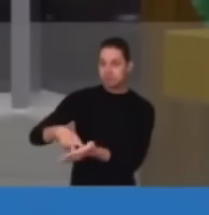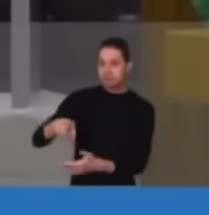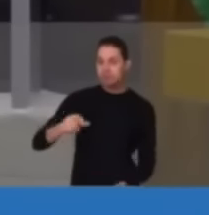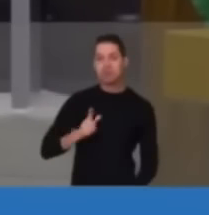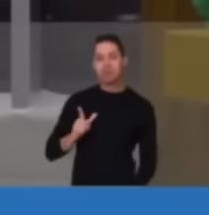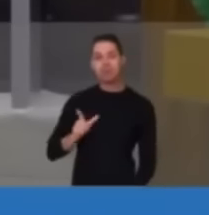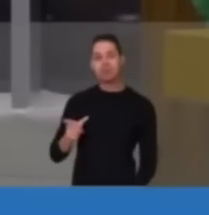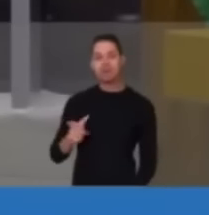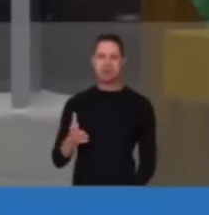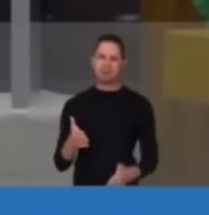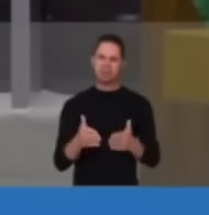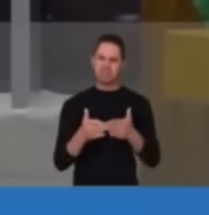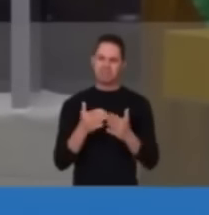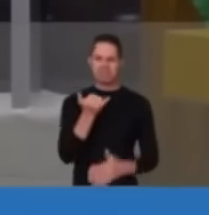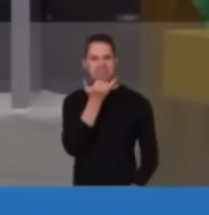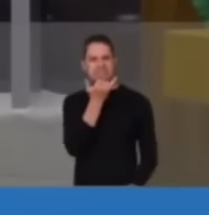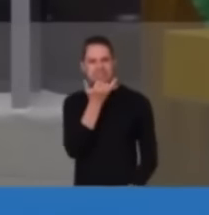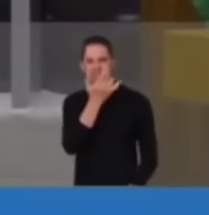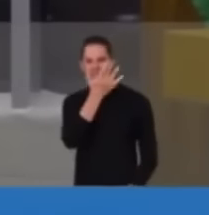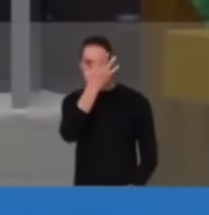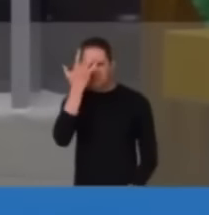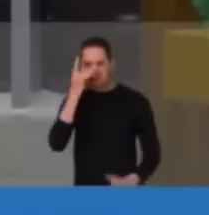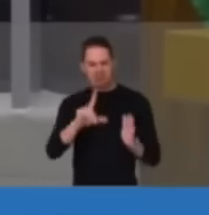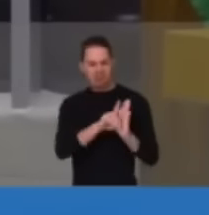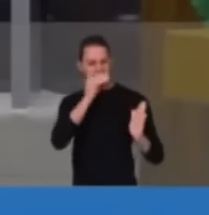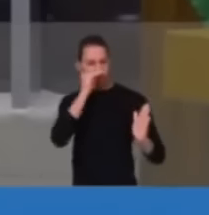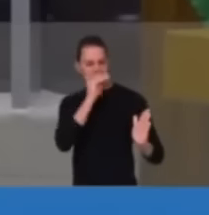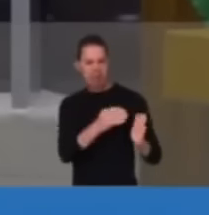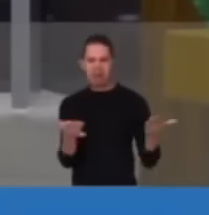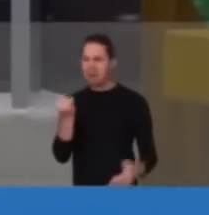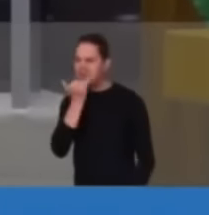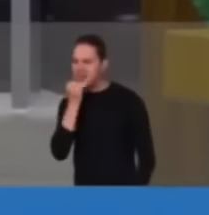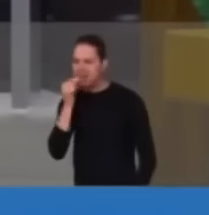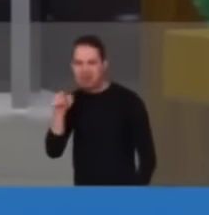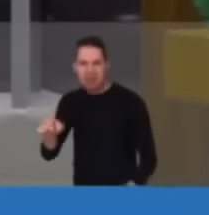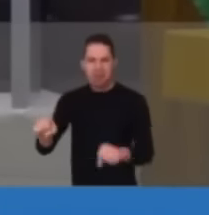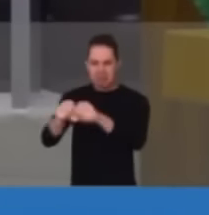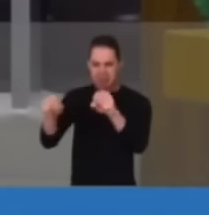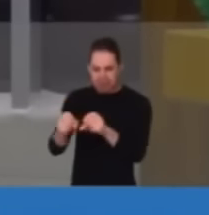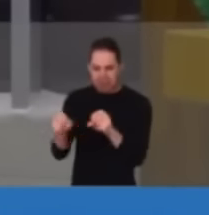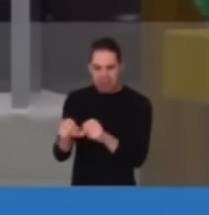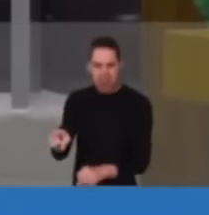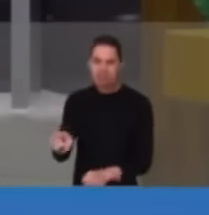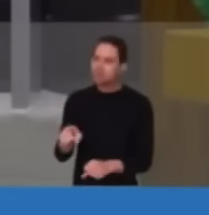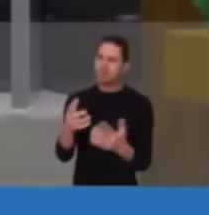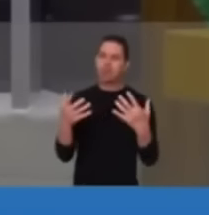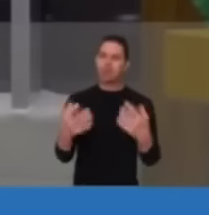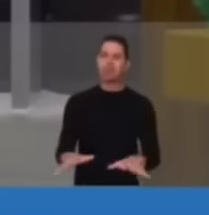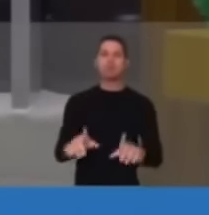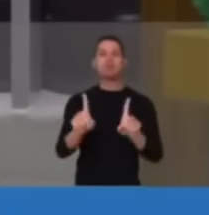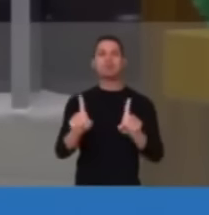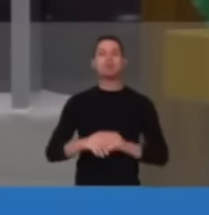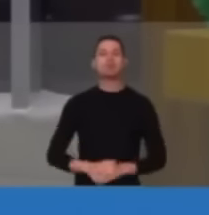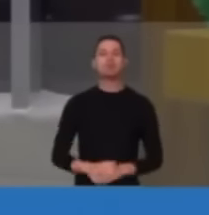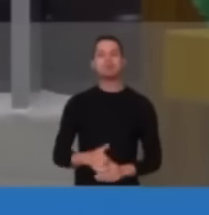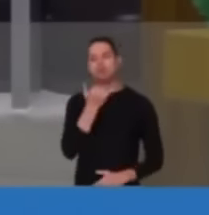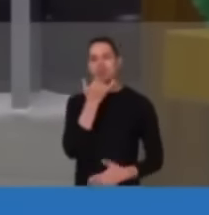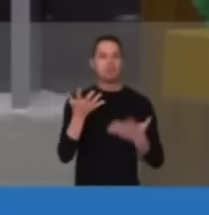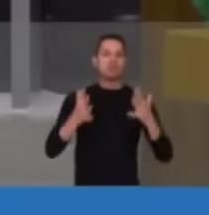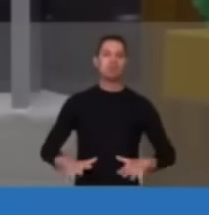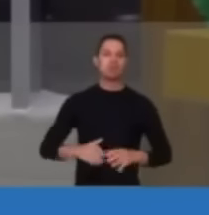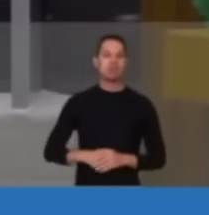pedir amnistia para quem está fora da lei queria aplicar golpe destruir democracia no Brasil inaceitável o que falta